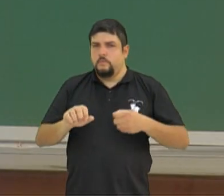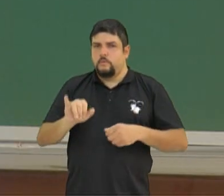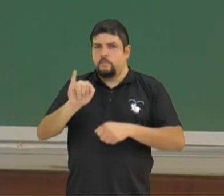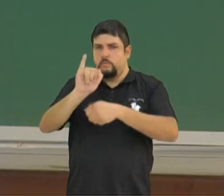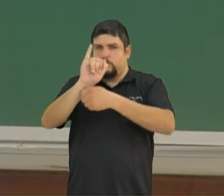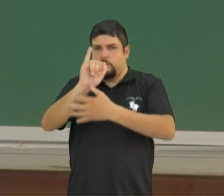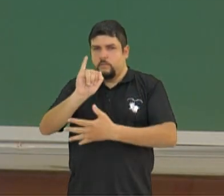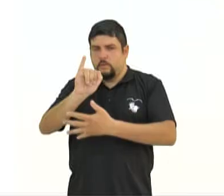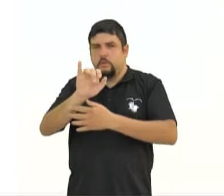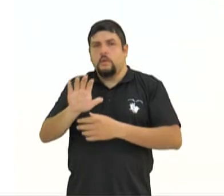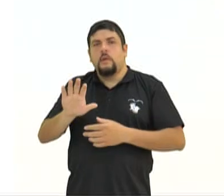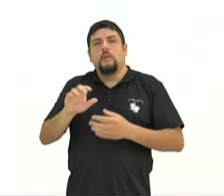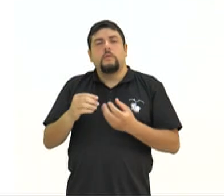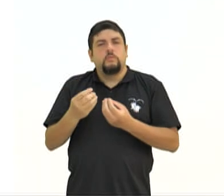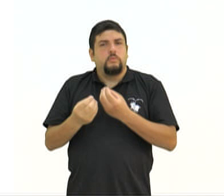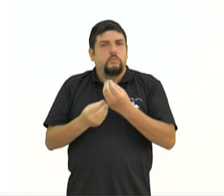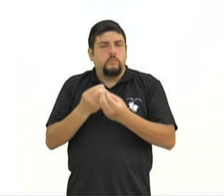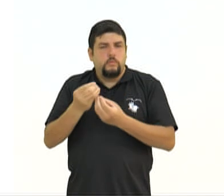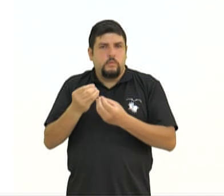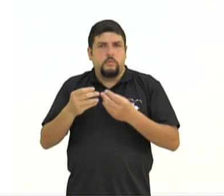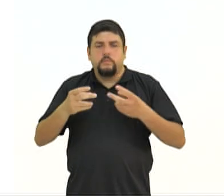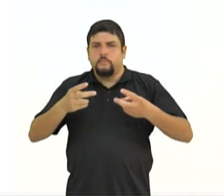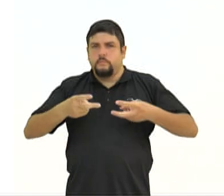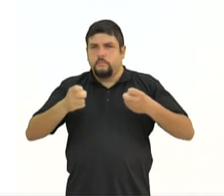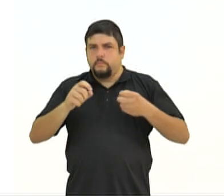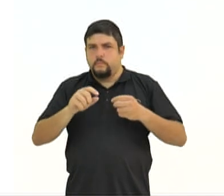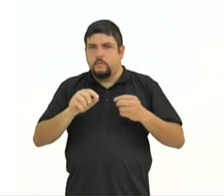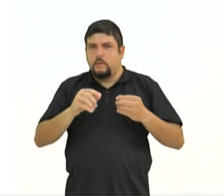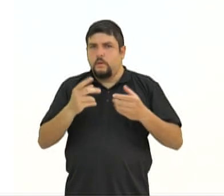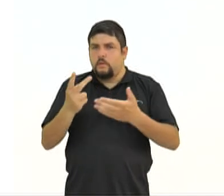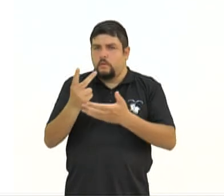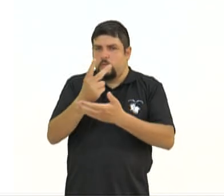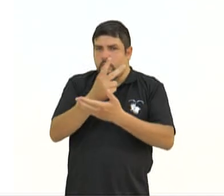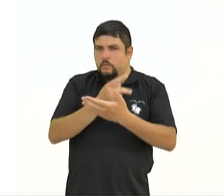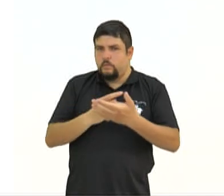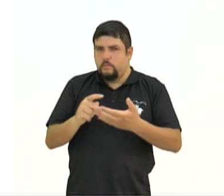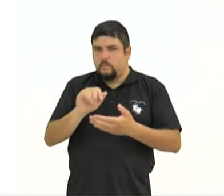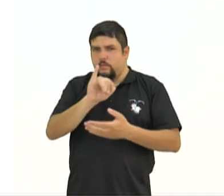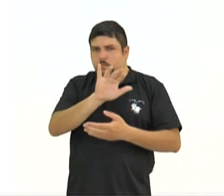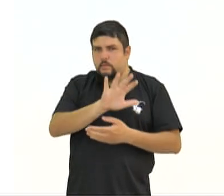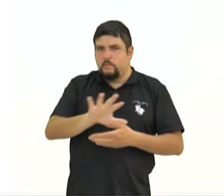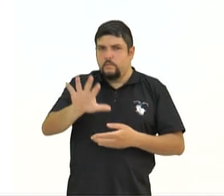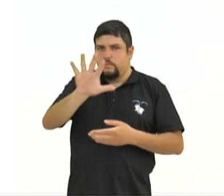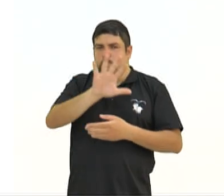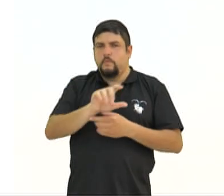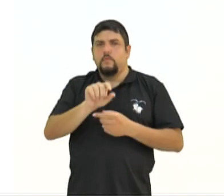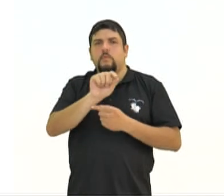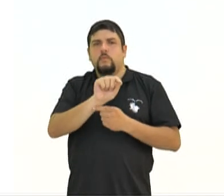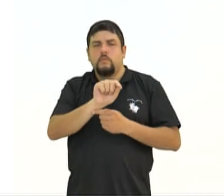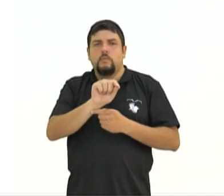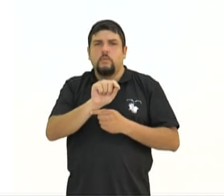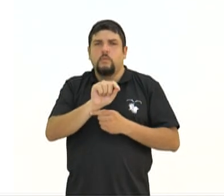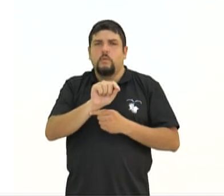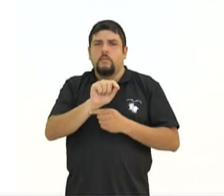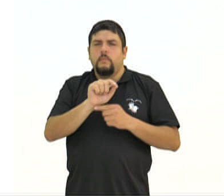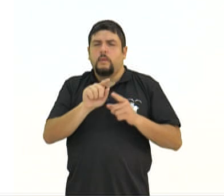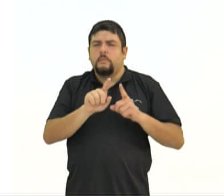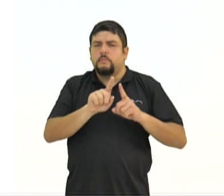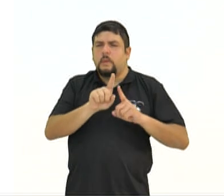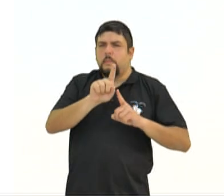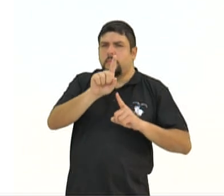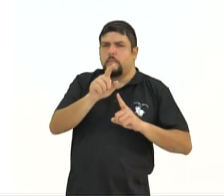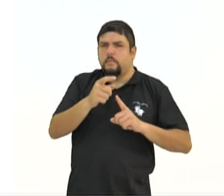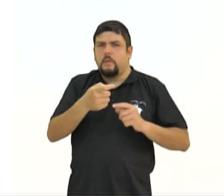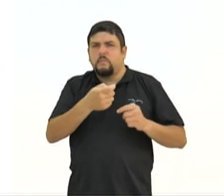infográfico e a gente percebe com base aqui na imagem que a atividade menos praticada é